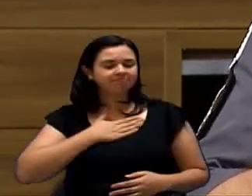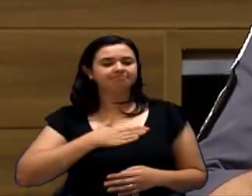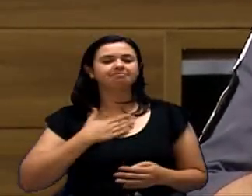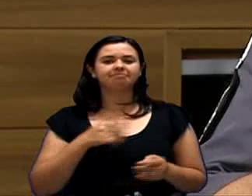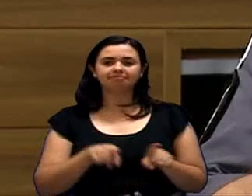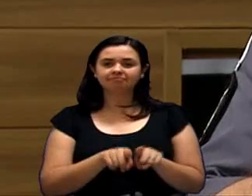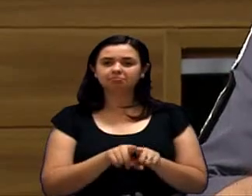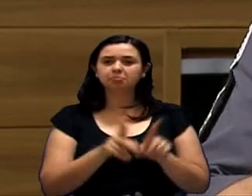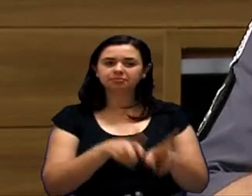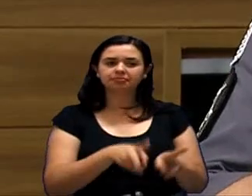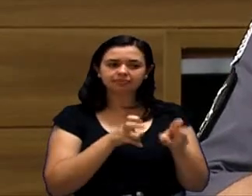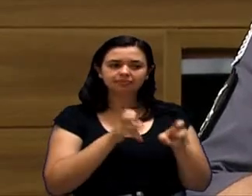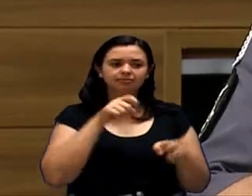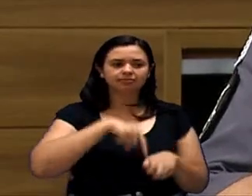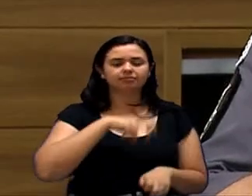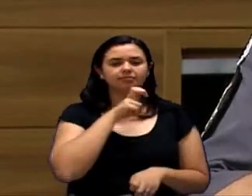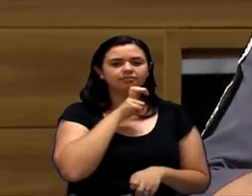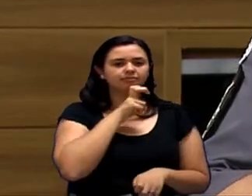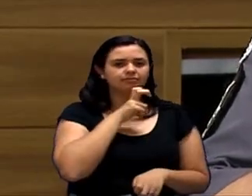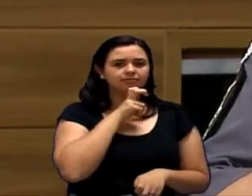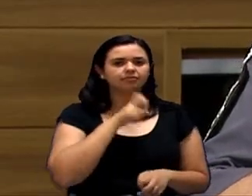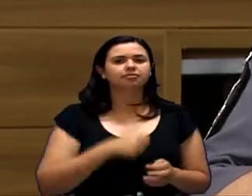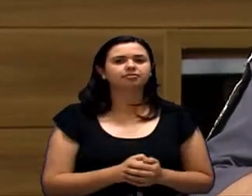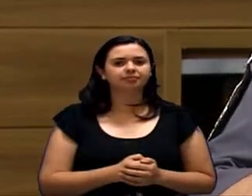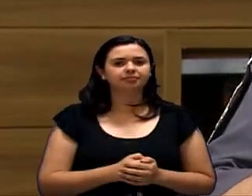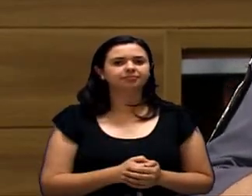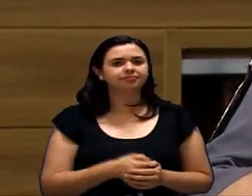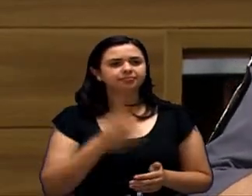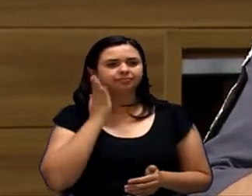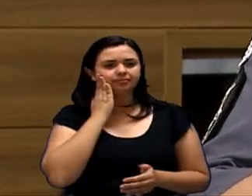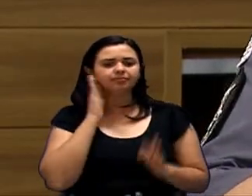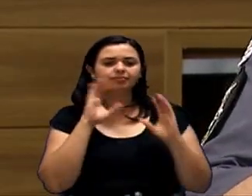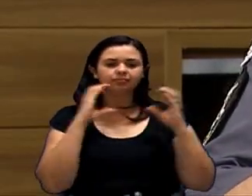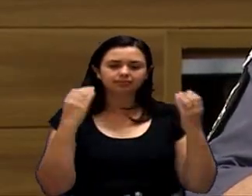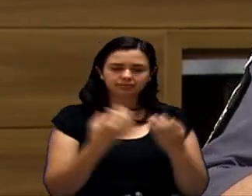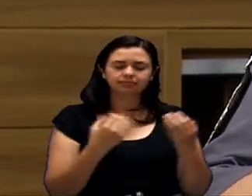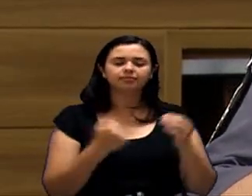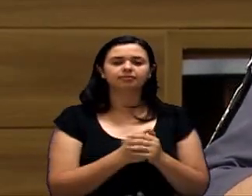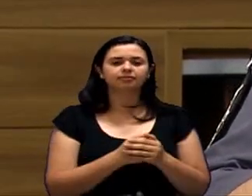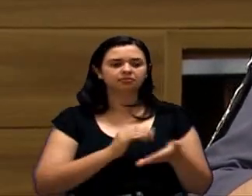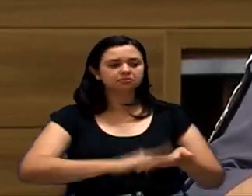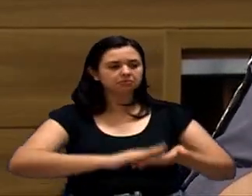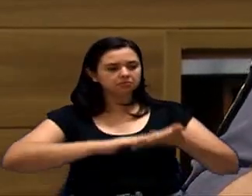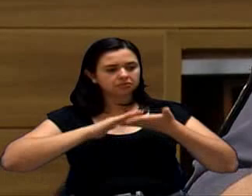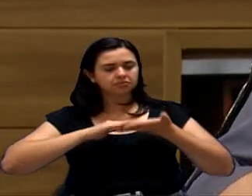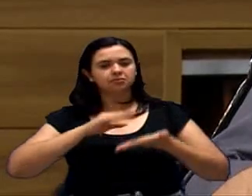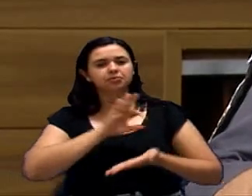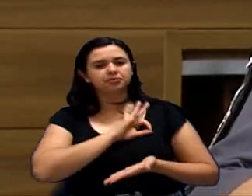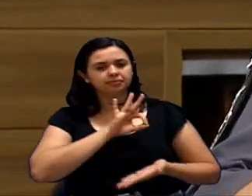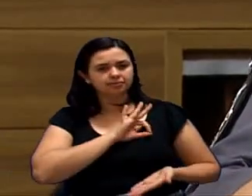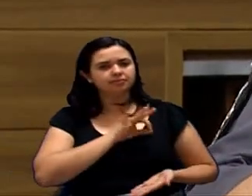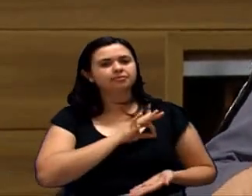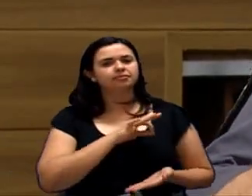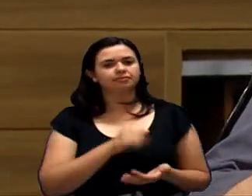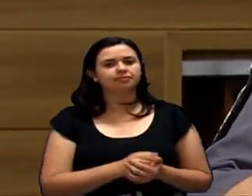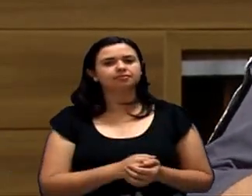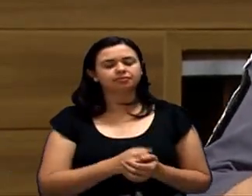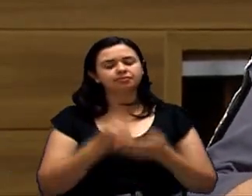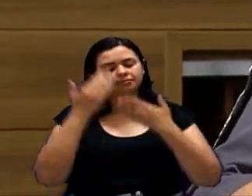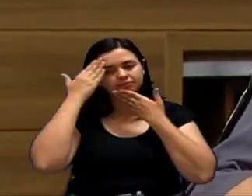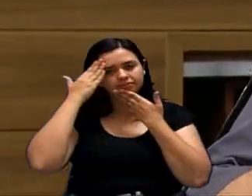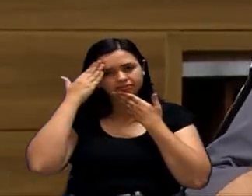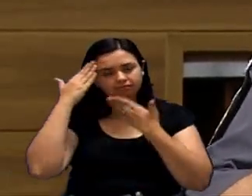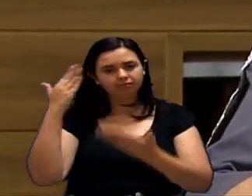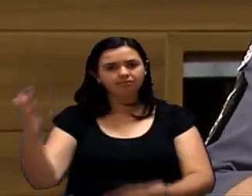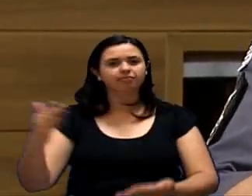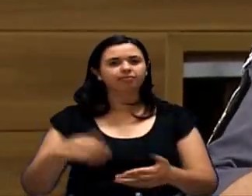eu percebo que aqui na cidade de Sorocaba, a atuação da Câmara em reconhecimento aos policiais é grande, agradeço em nome do comando.